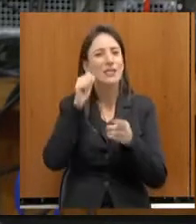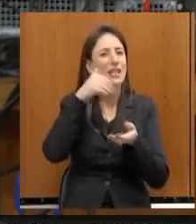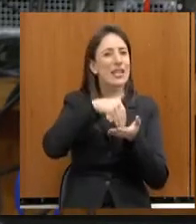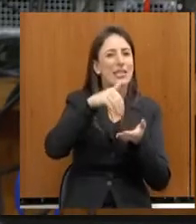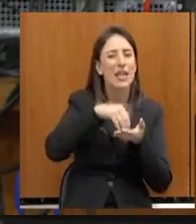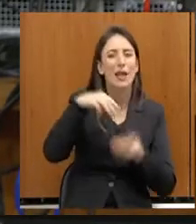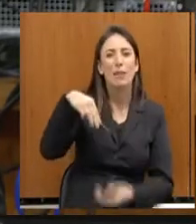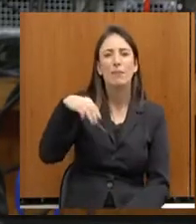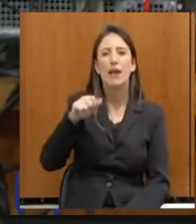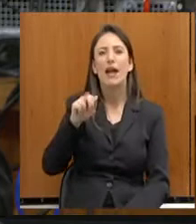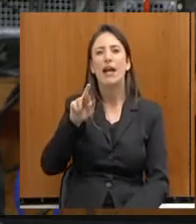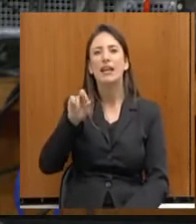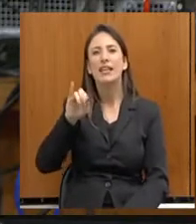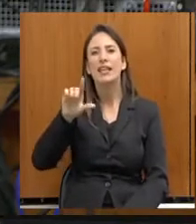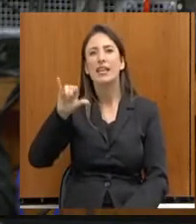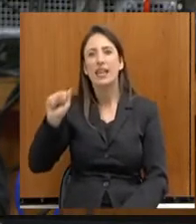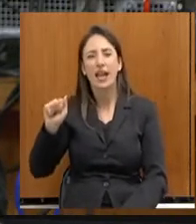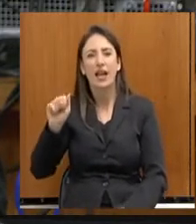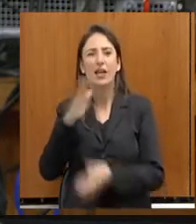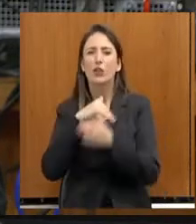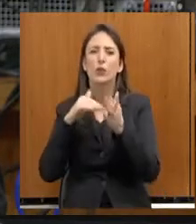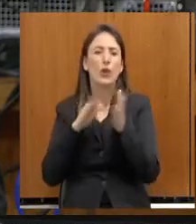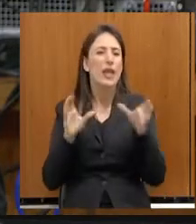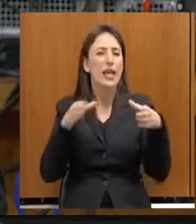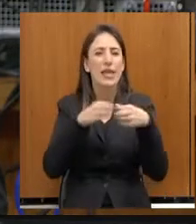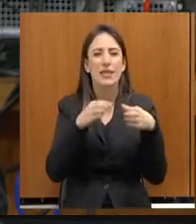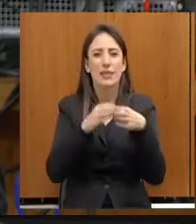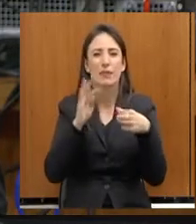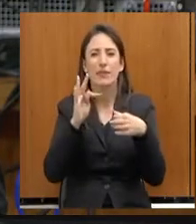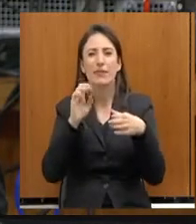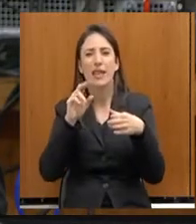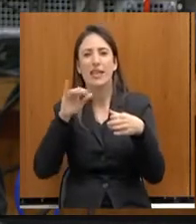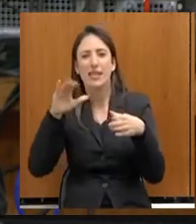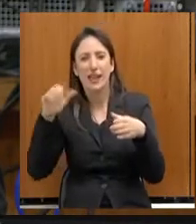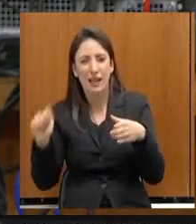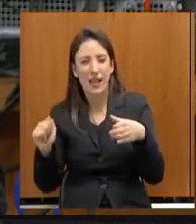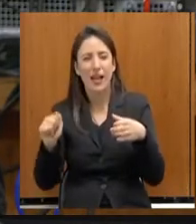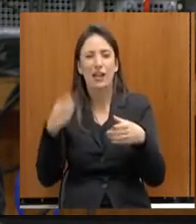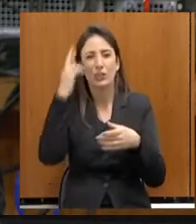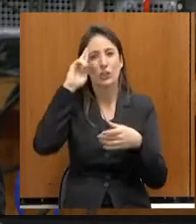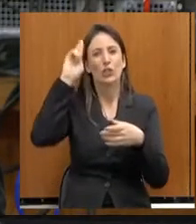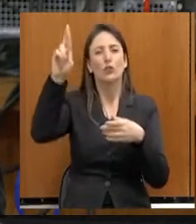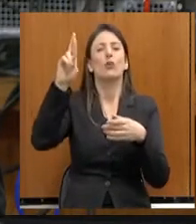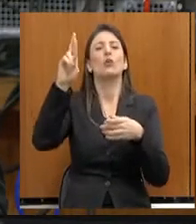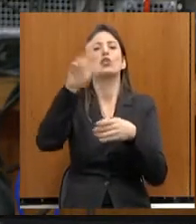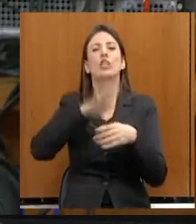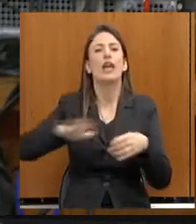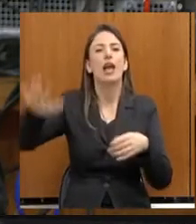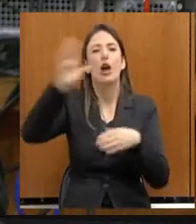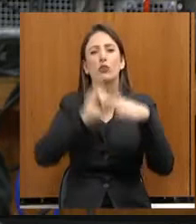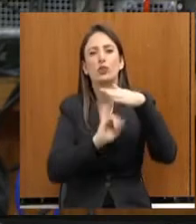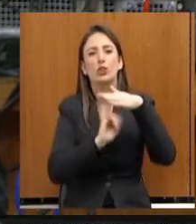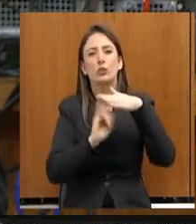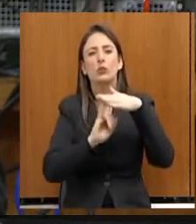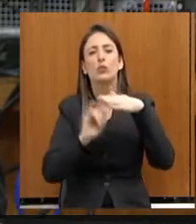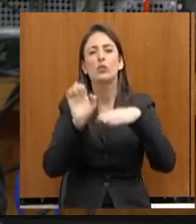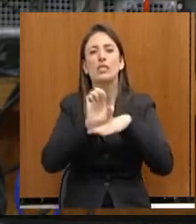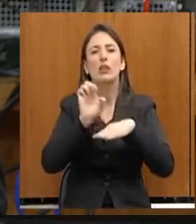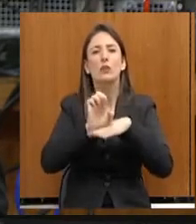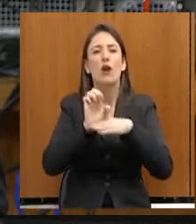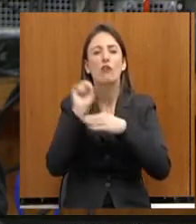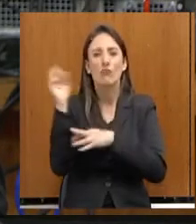violentamente com toda sua equipe técnica uma lá e diretor-geral do Instituto Estadual de Floresta é um